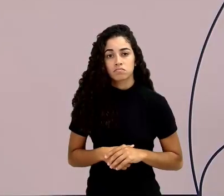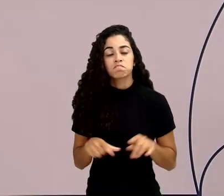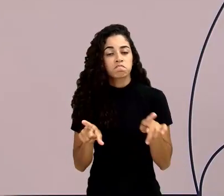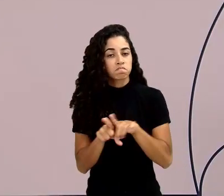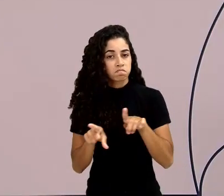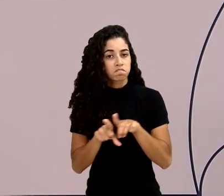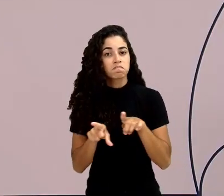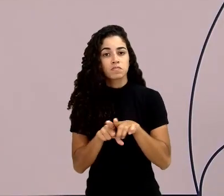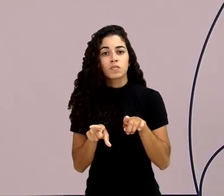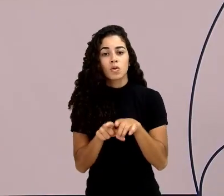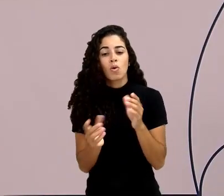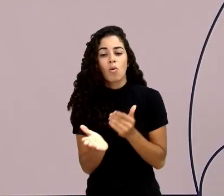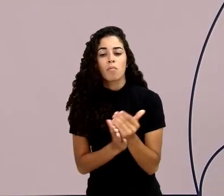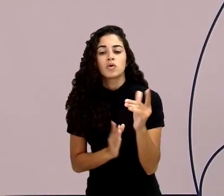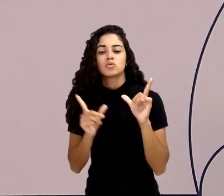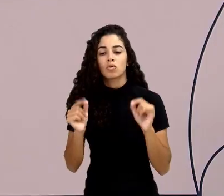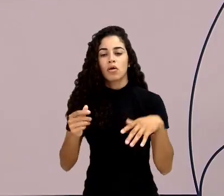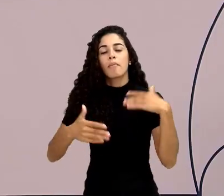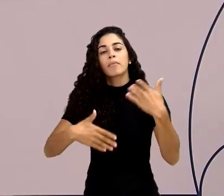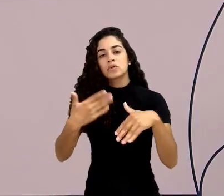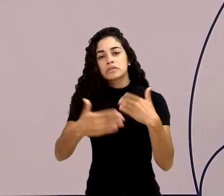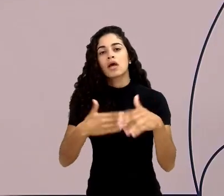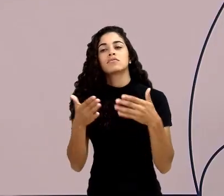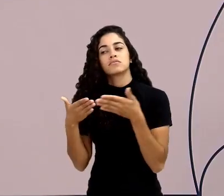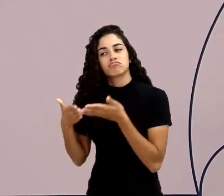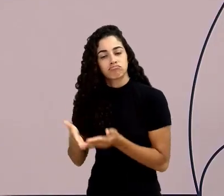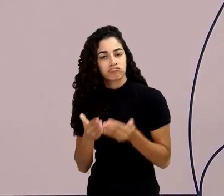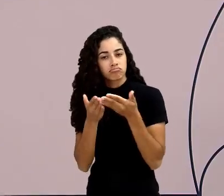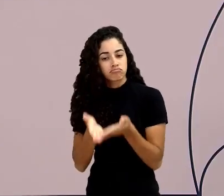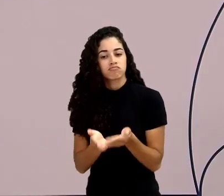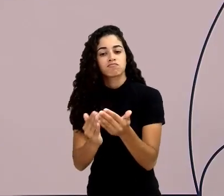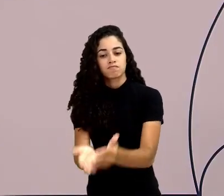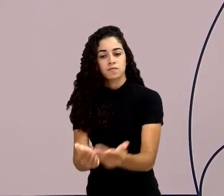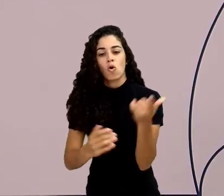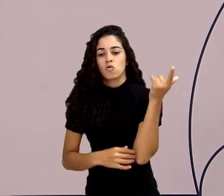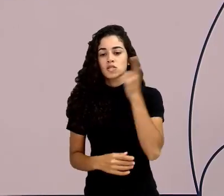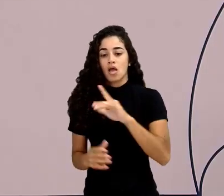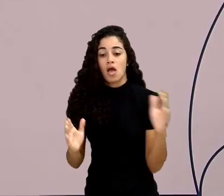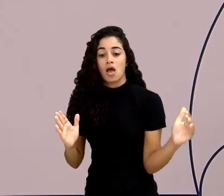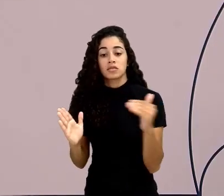também iniciam esse processo de navegação e chegam a